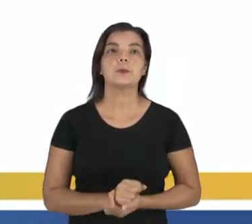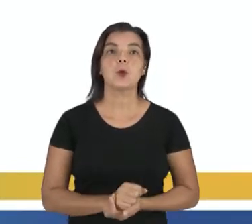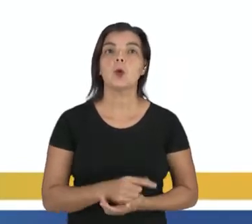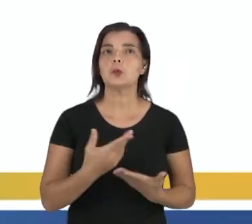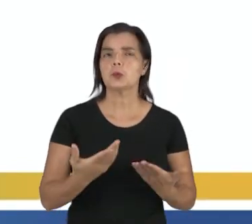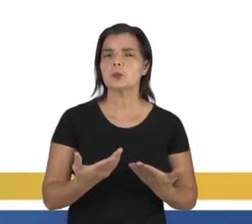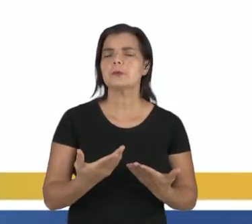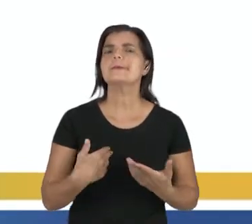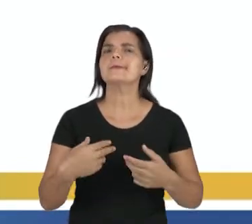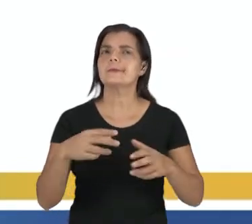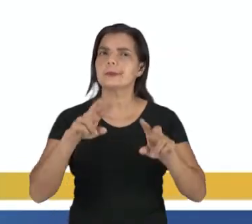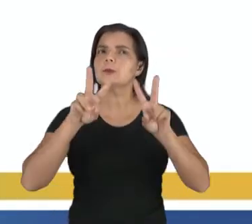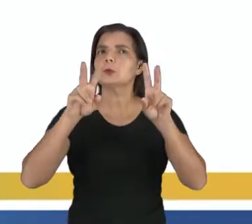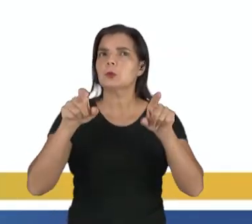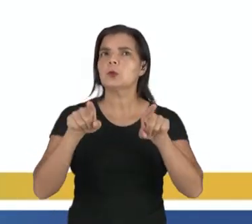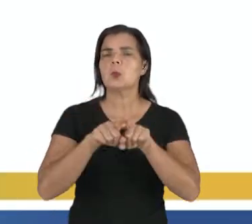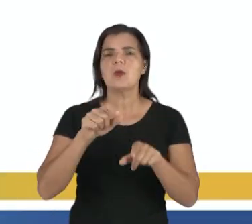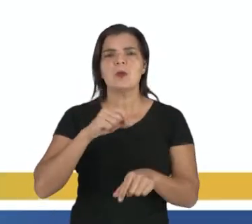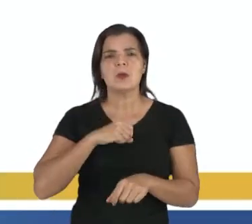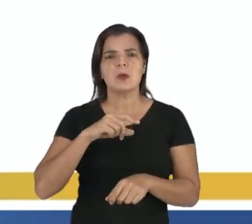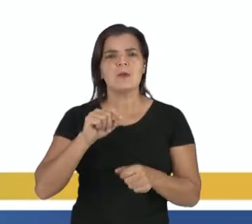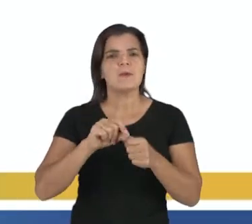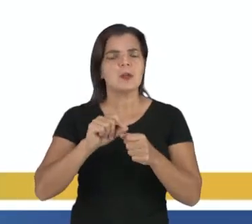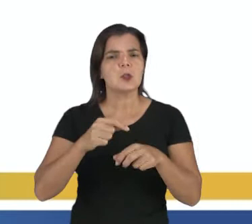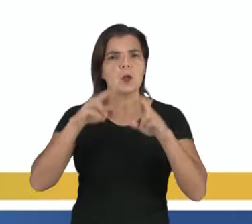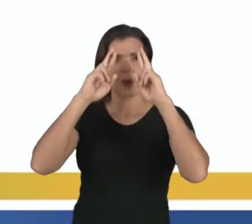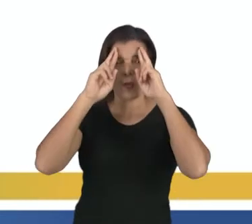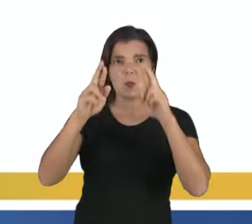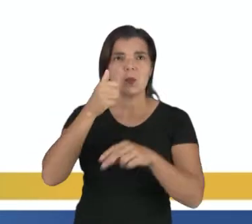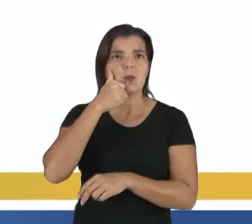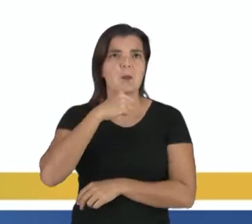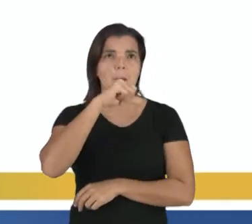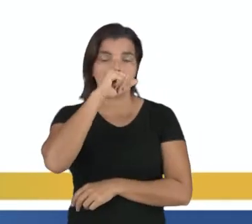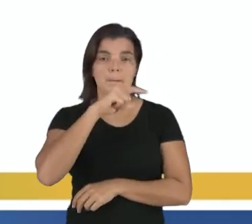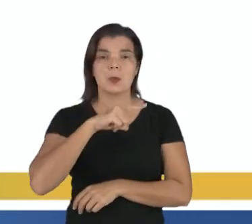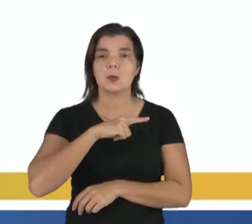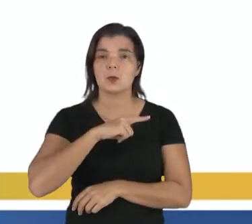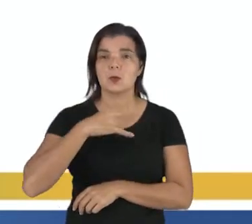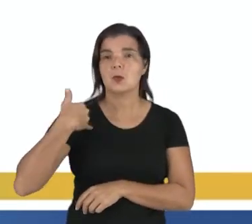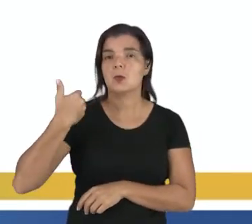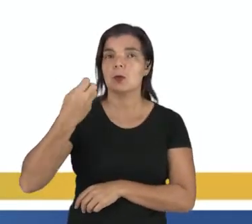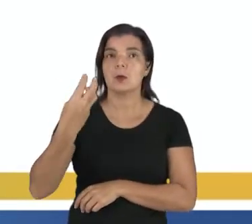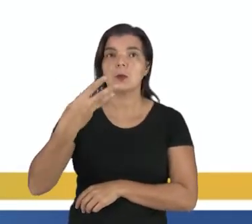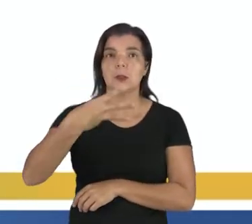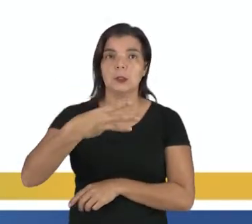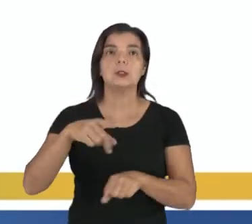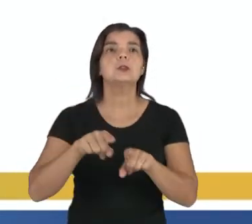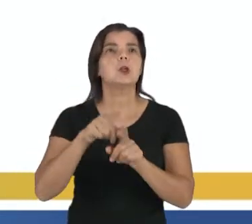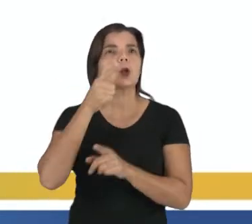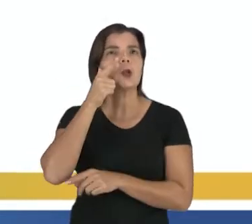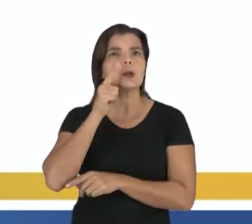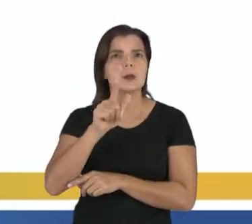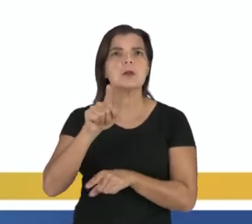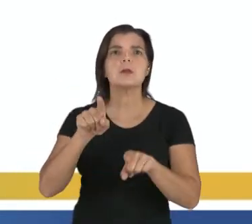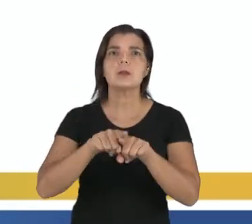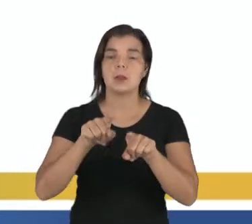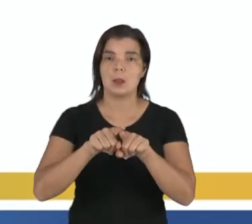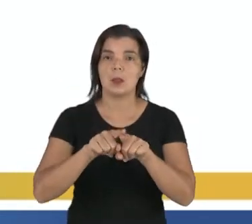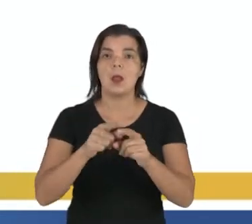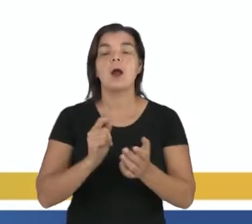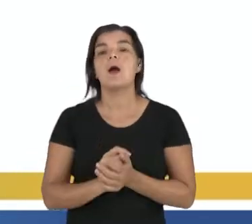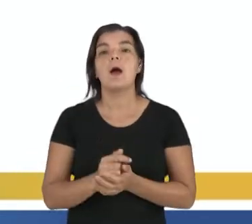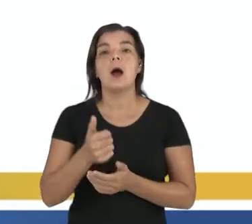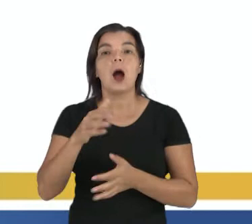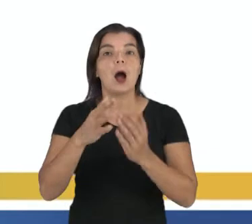Um dos poucos motivos que me faziam ter respeito por minha mãe quando eu tinha 13 anos era que ela conseguia enfiar as mãos